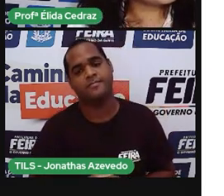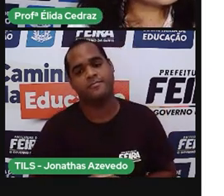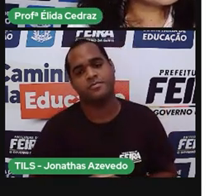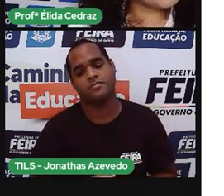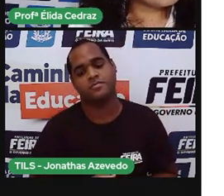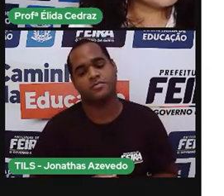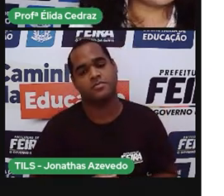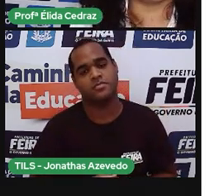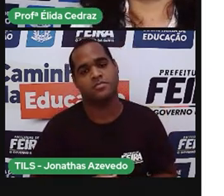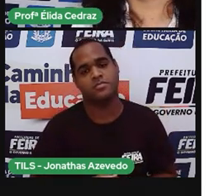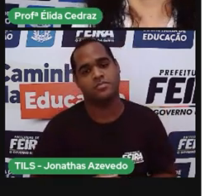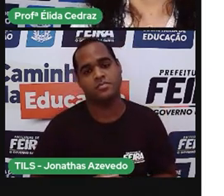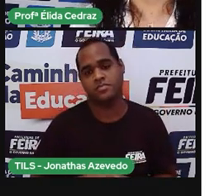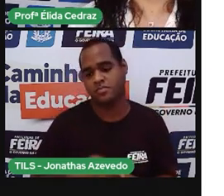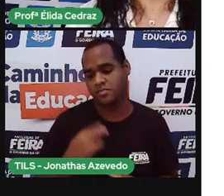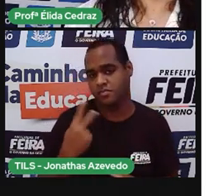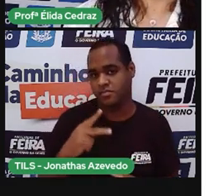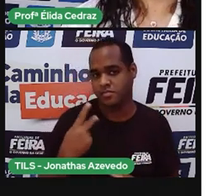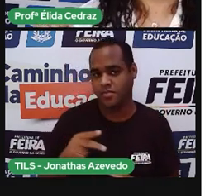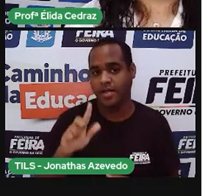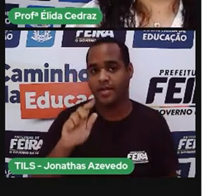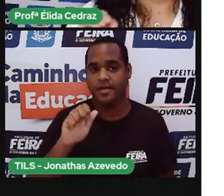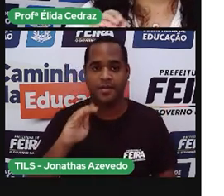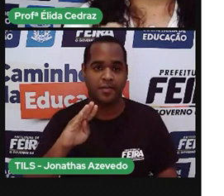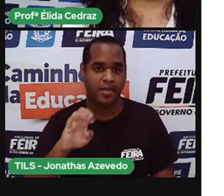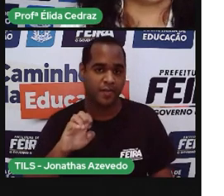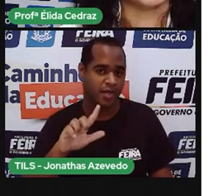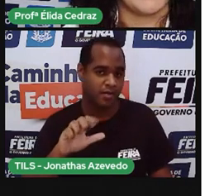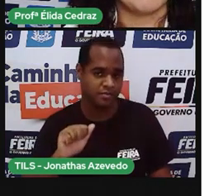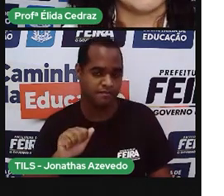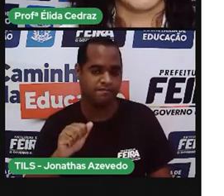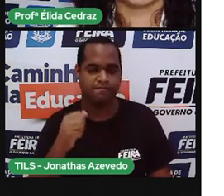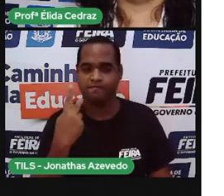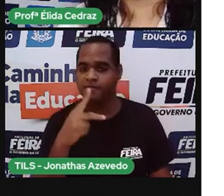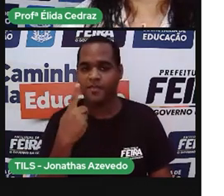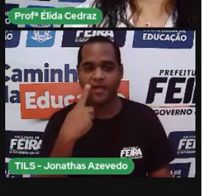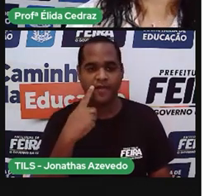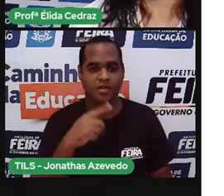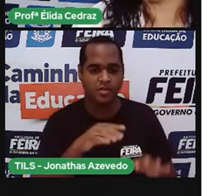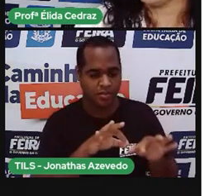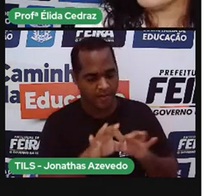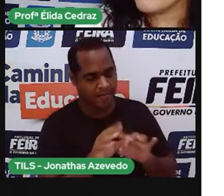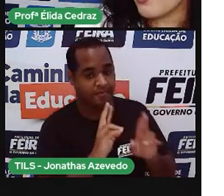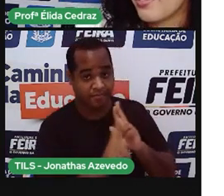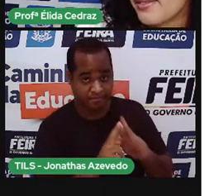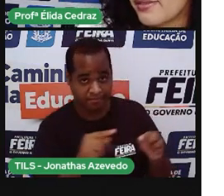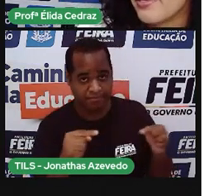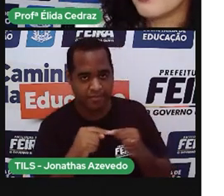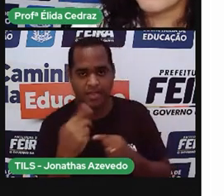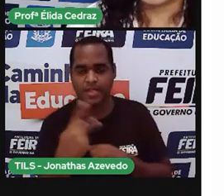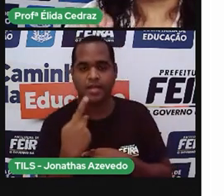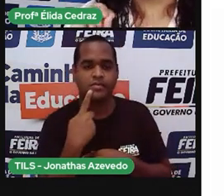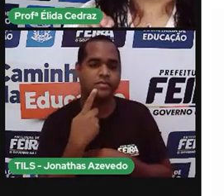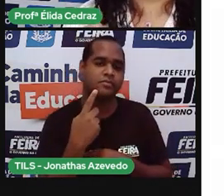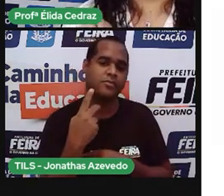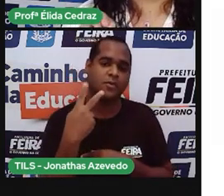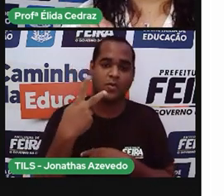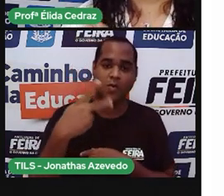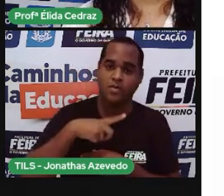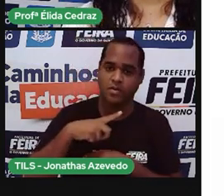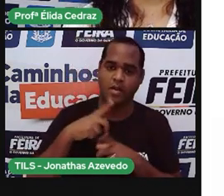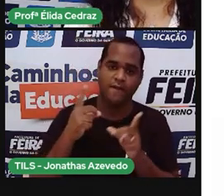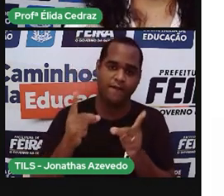Continuamos com a lista de Gabriela. Nessa lista de Gabriela, tem dois itens que